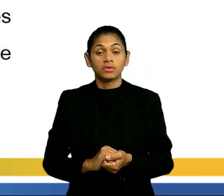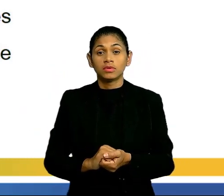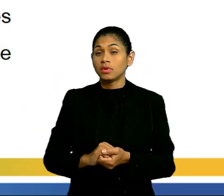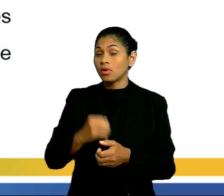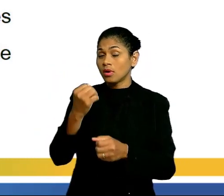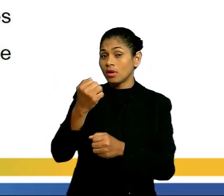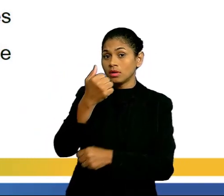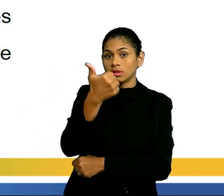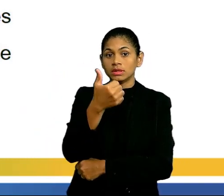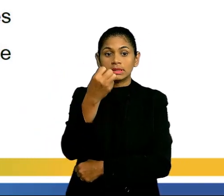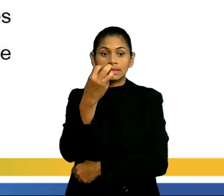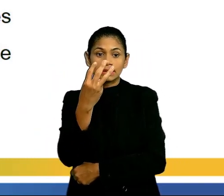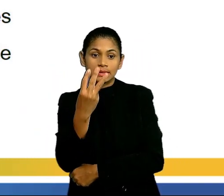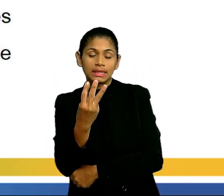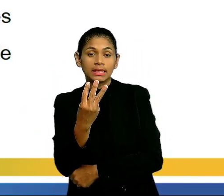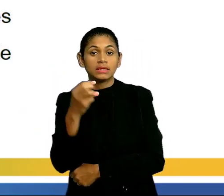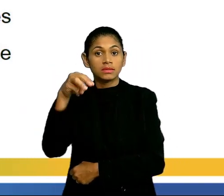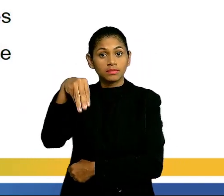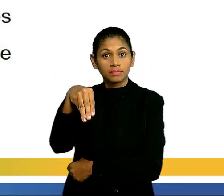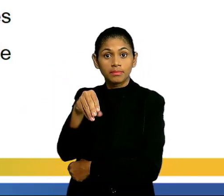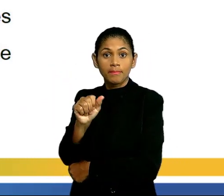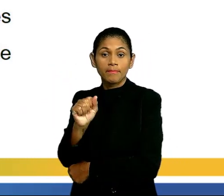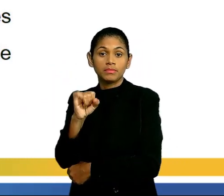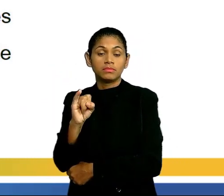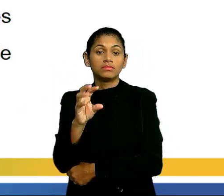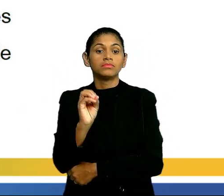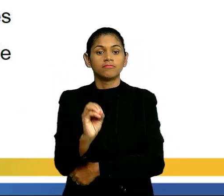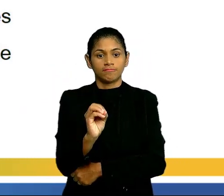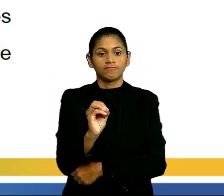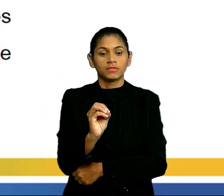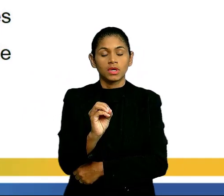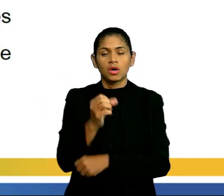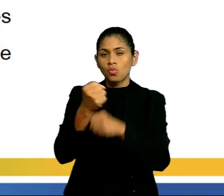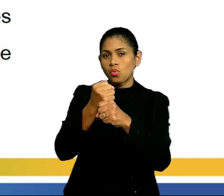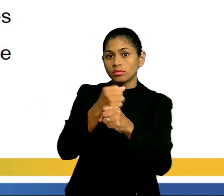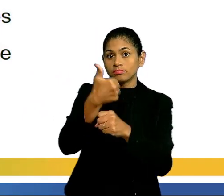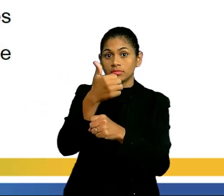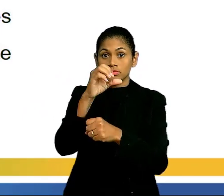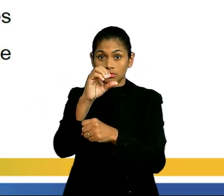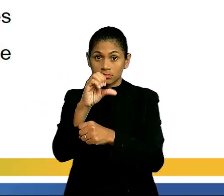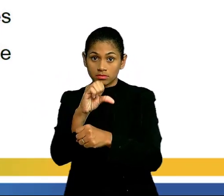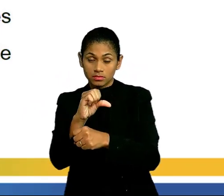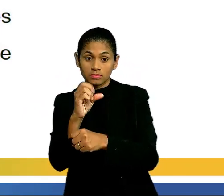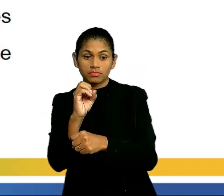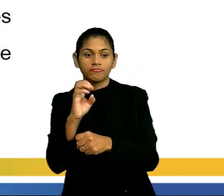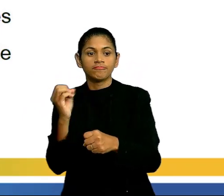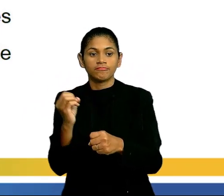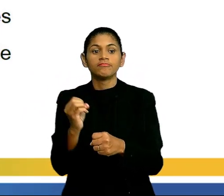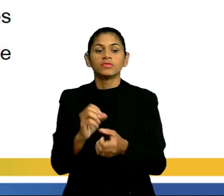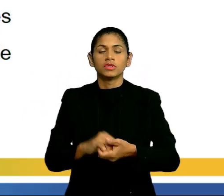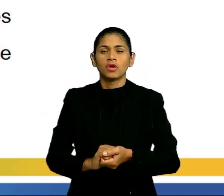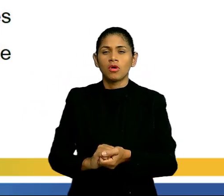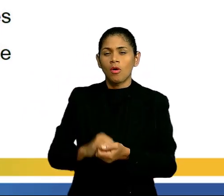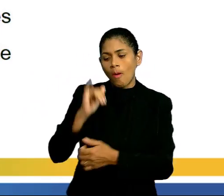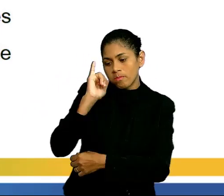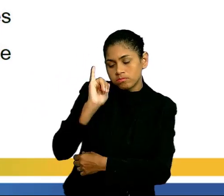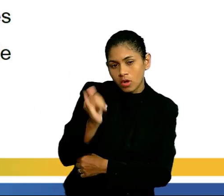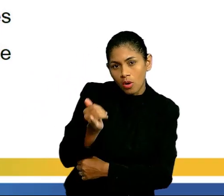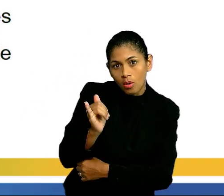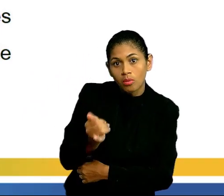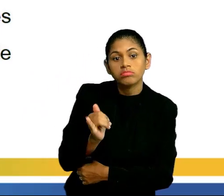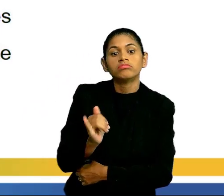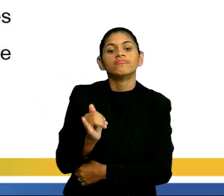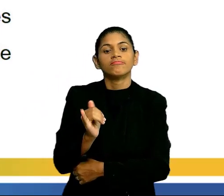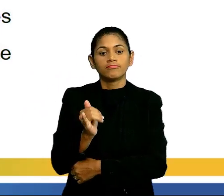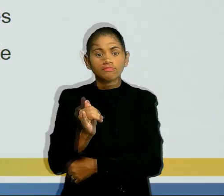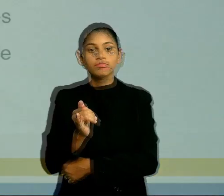um autor de prosa e poesia, então nós temos duas vertentes de escrita aí, tanto texto organizado em